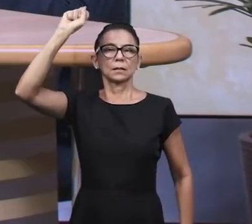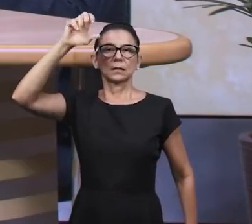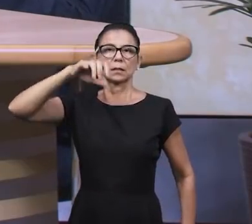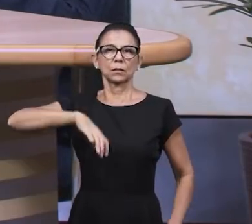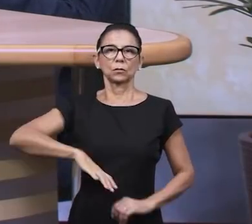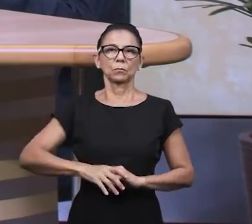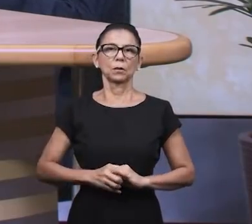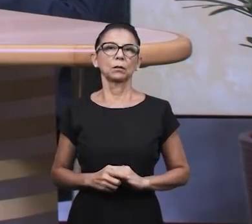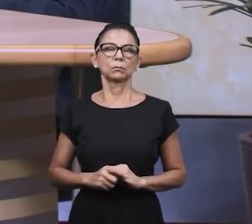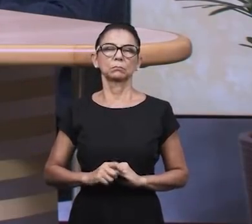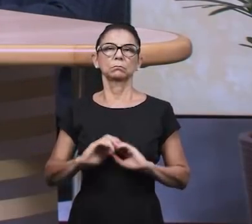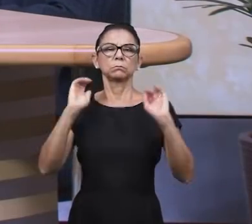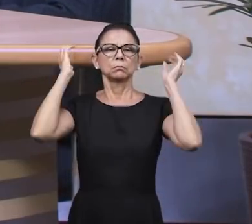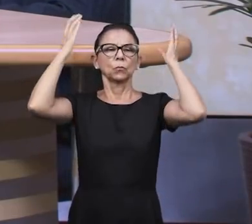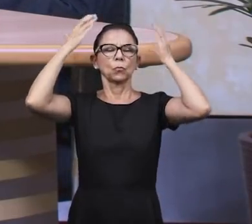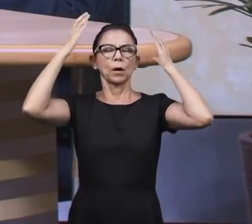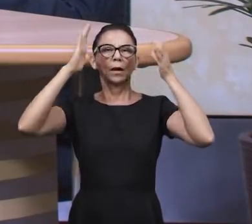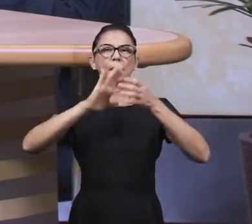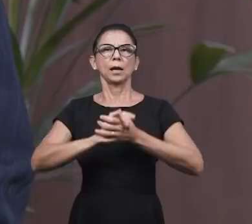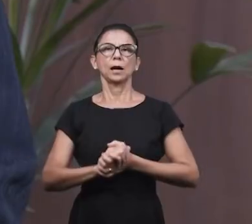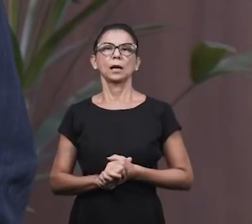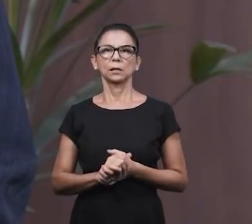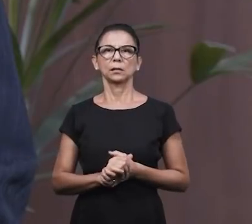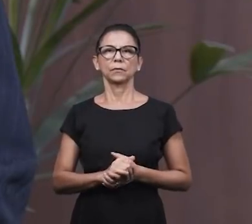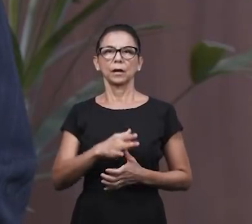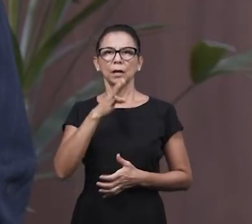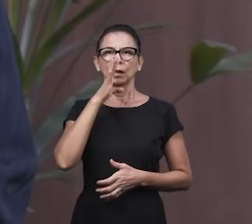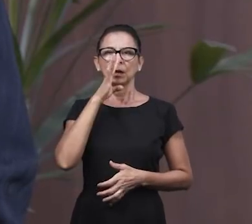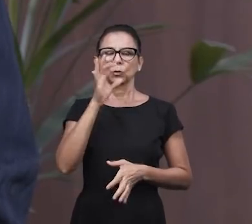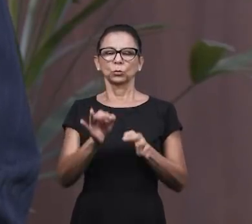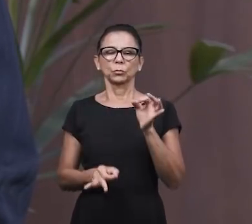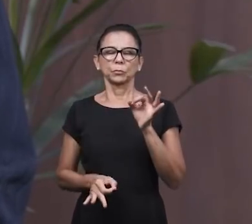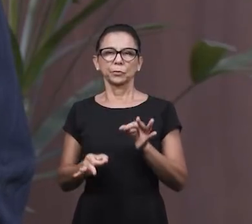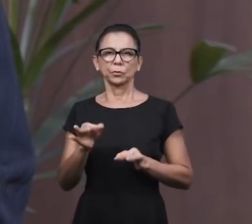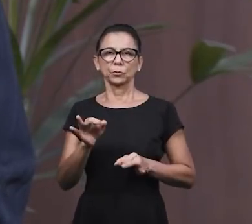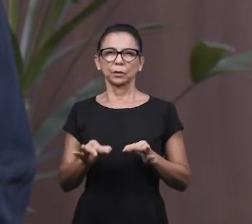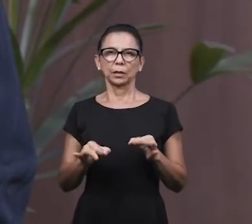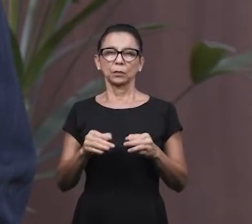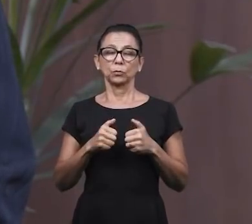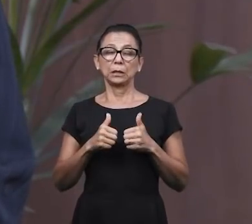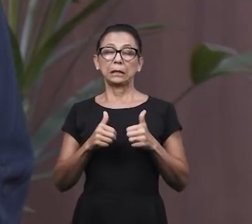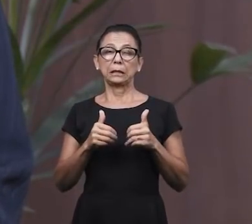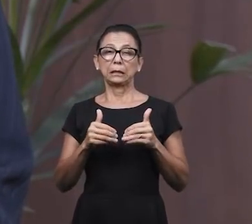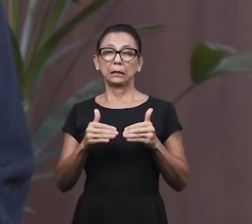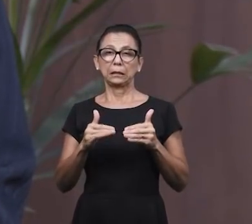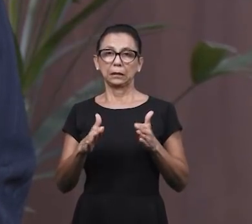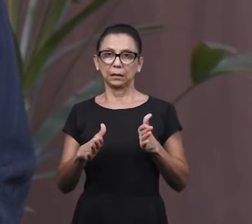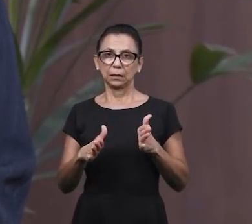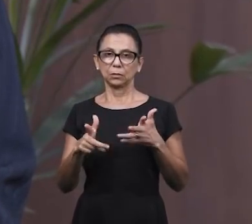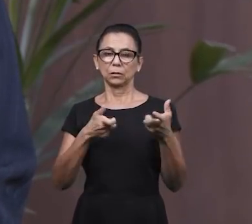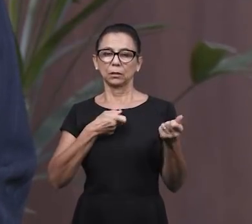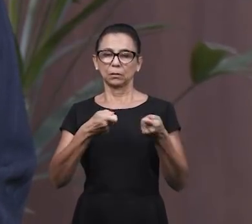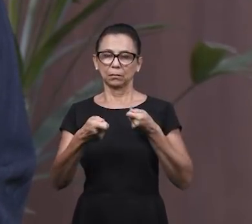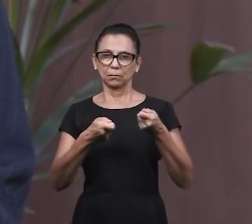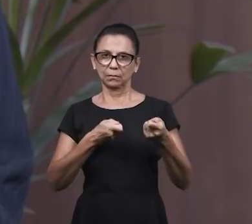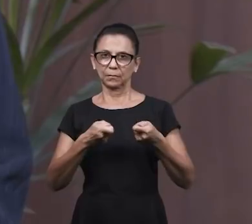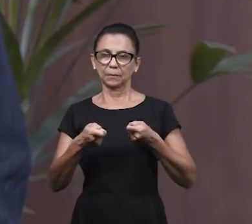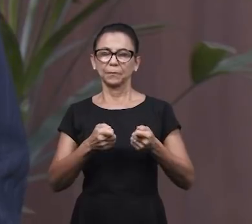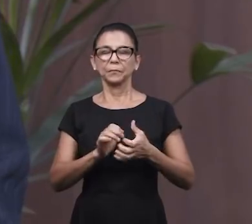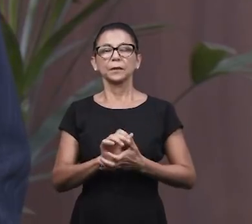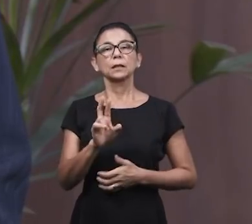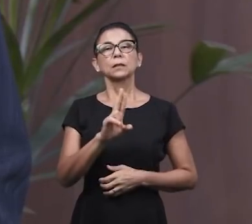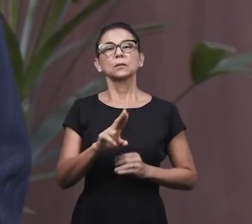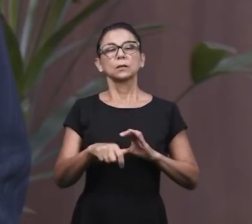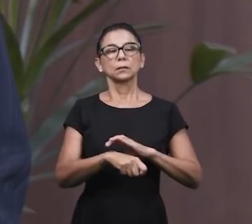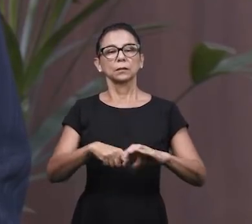vai firmar o reino de Salomão, foi aquele julgamento. Isso acontece logo no início do reinado dele. E ele ali vai usar exatamente